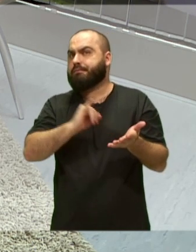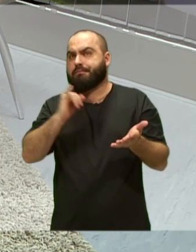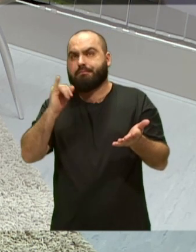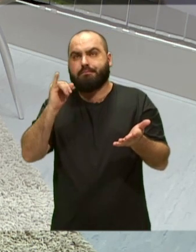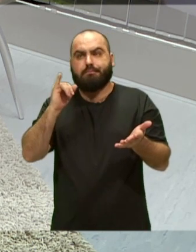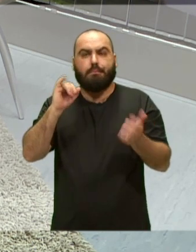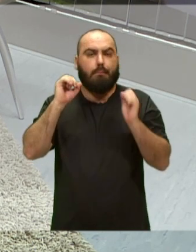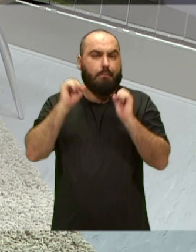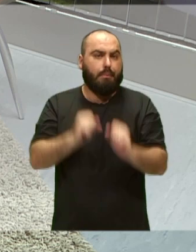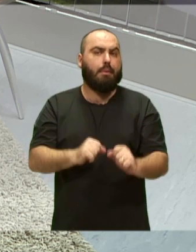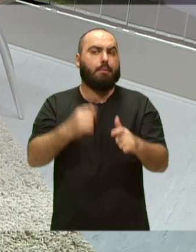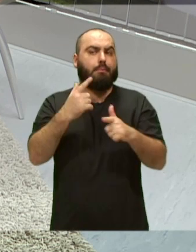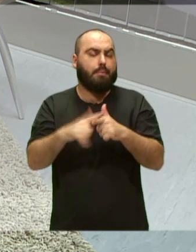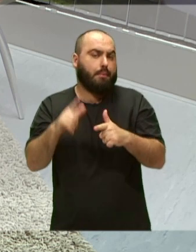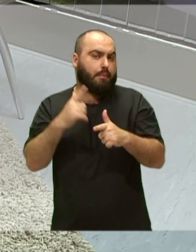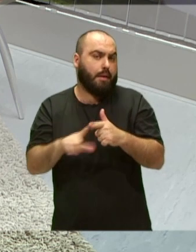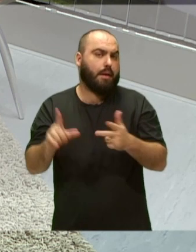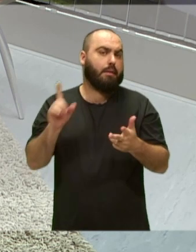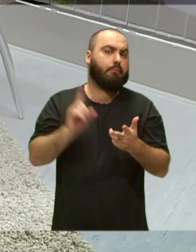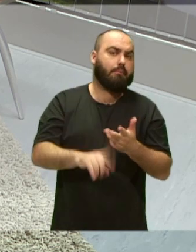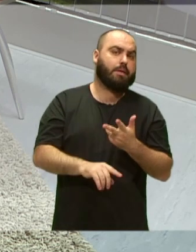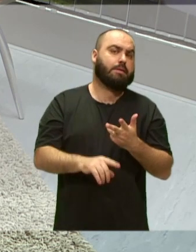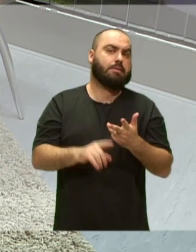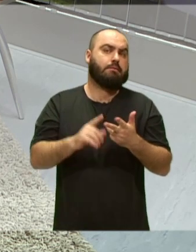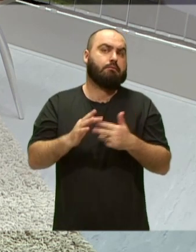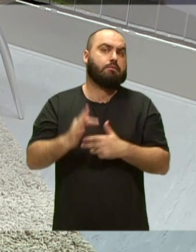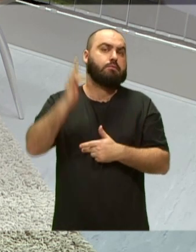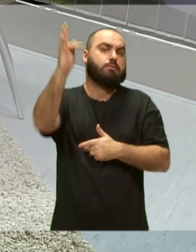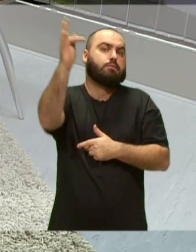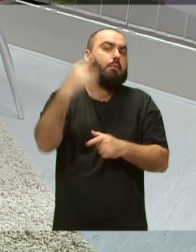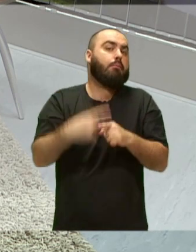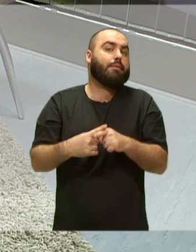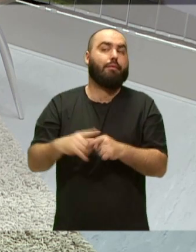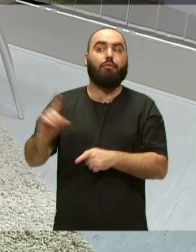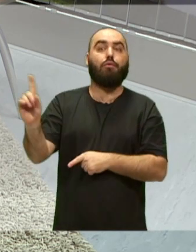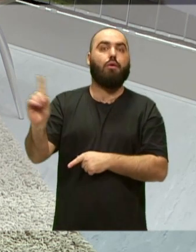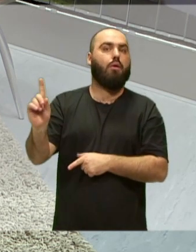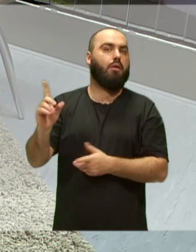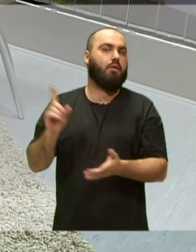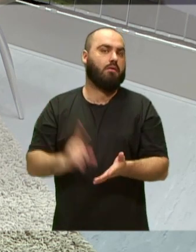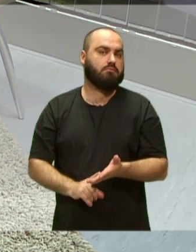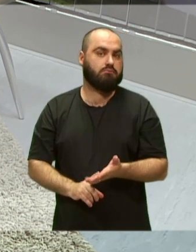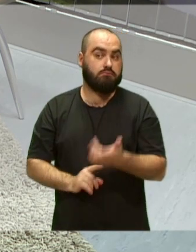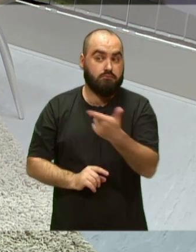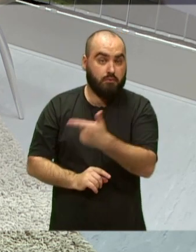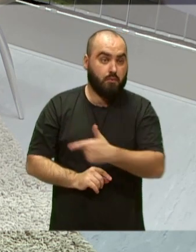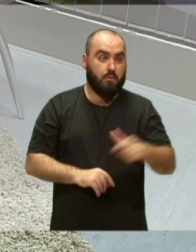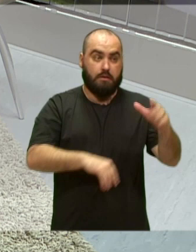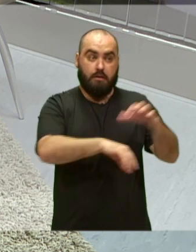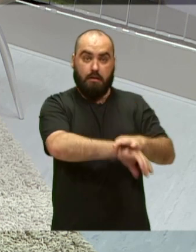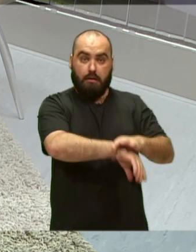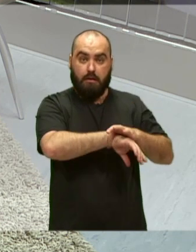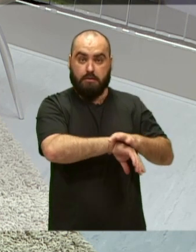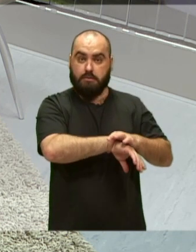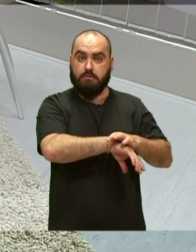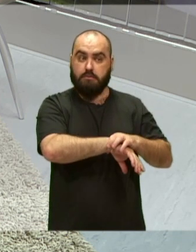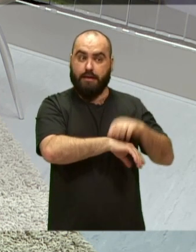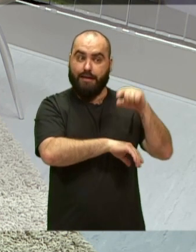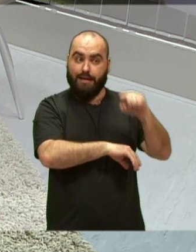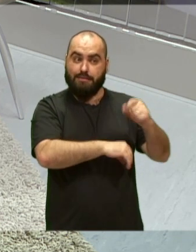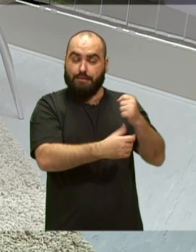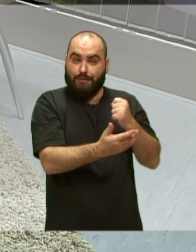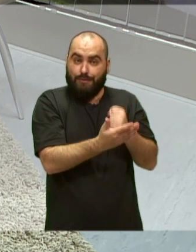trazer problemas lá na frente com a vinculação dos recursos ao dólar entre outras garantias que esse